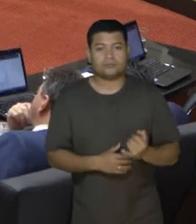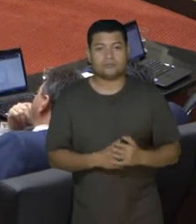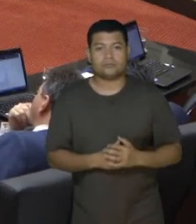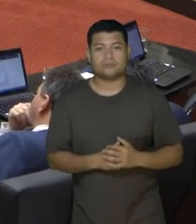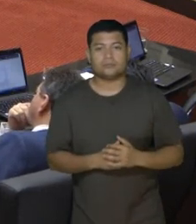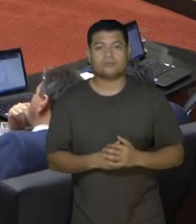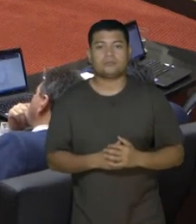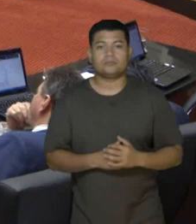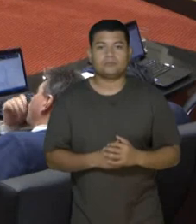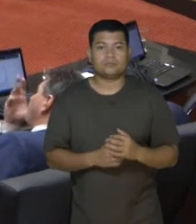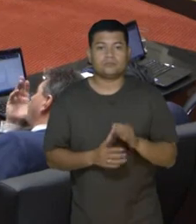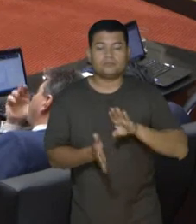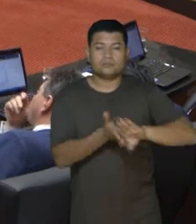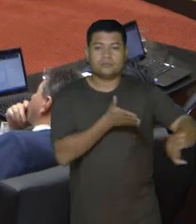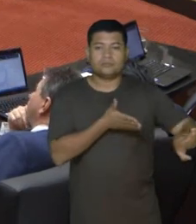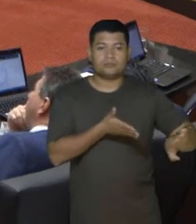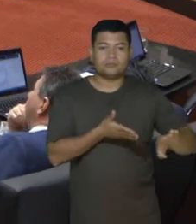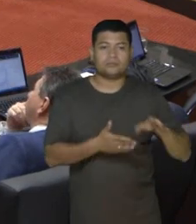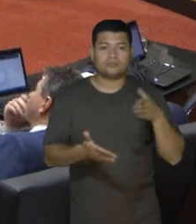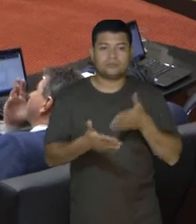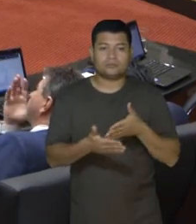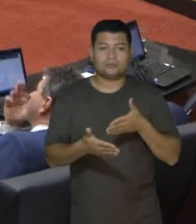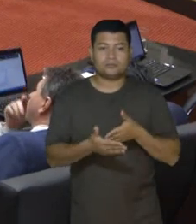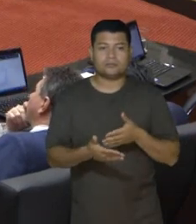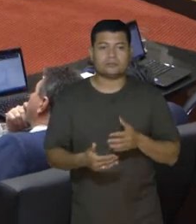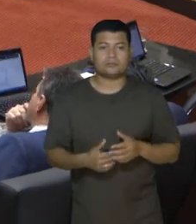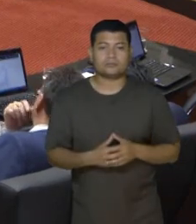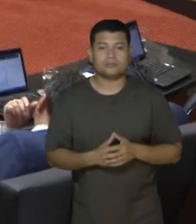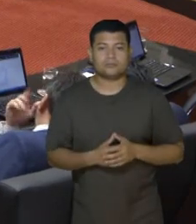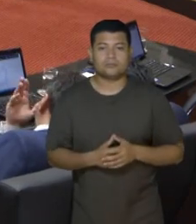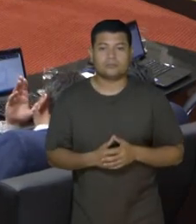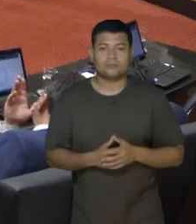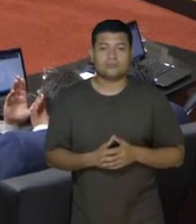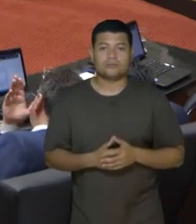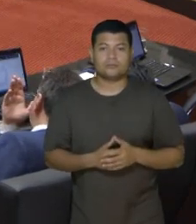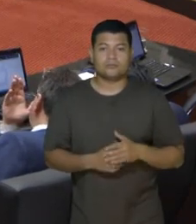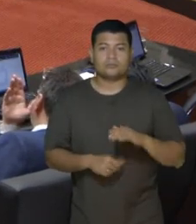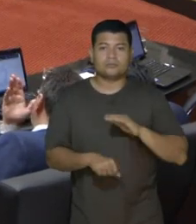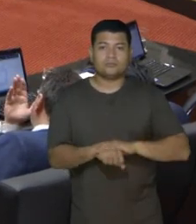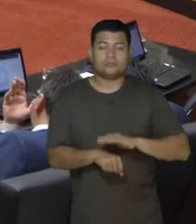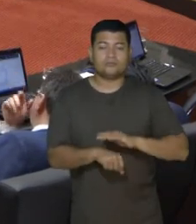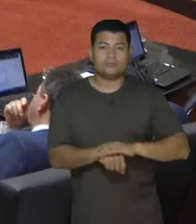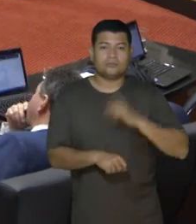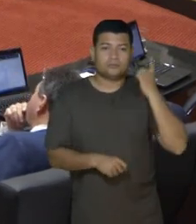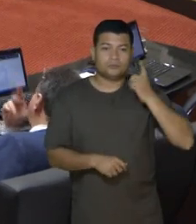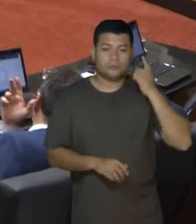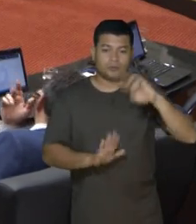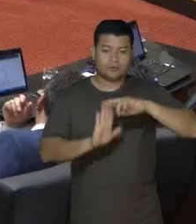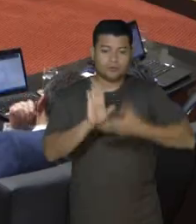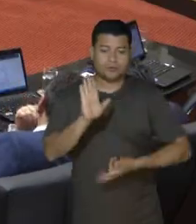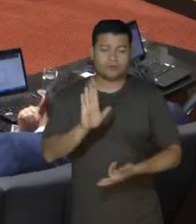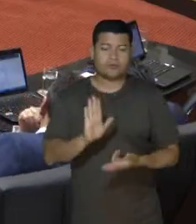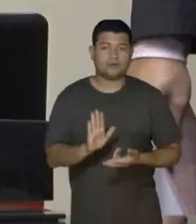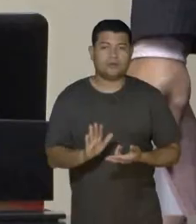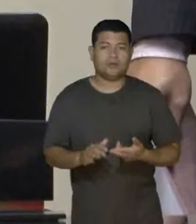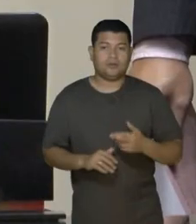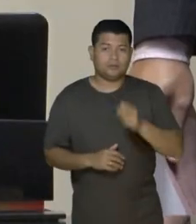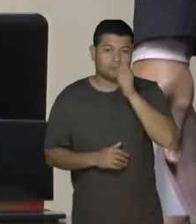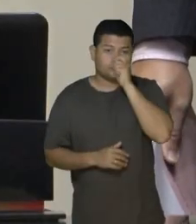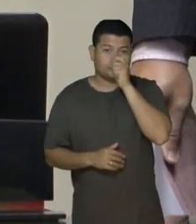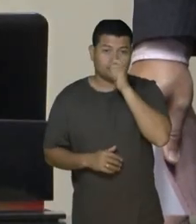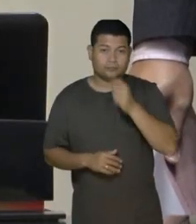pela rejeição do veto. Deputado relator, deputado João Amin. Para